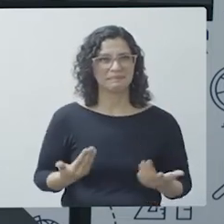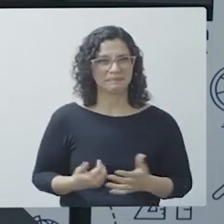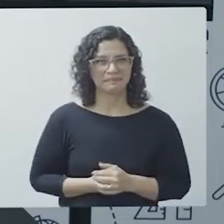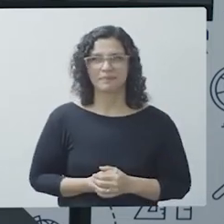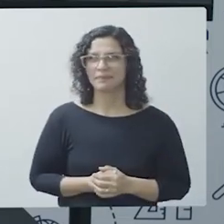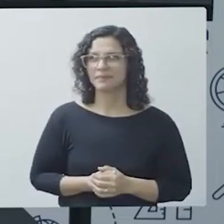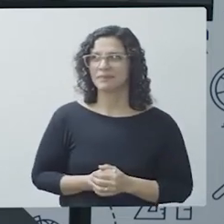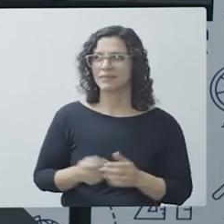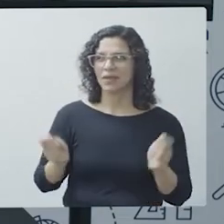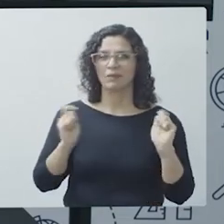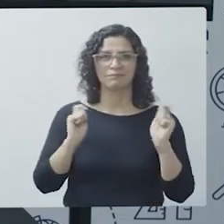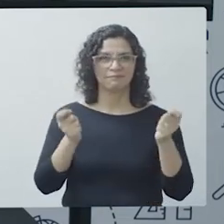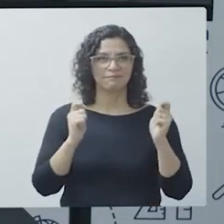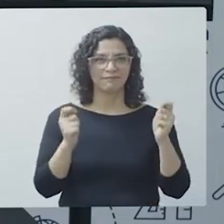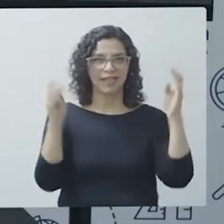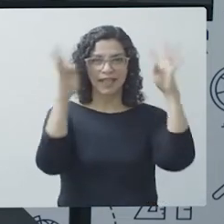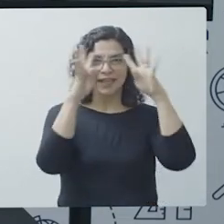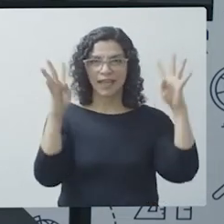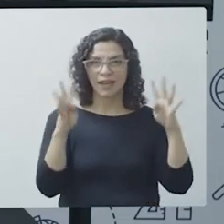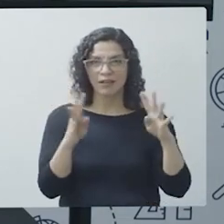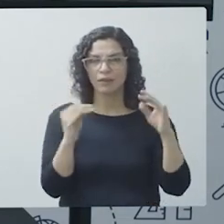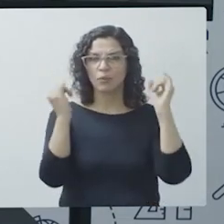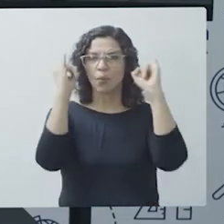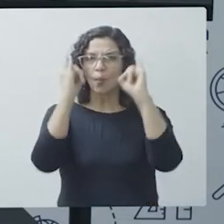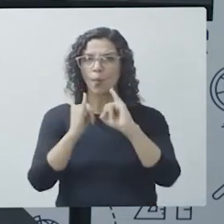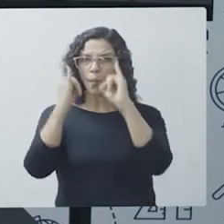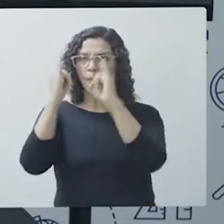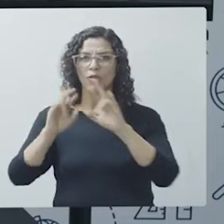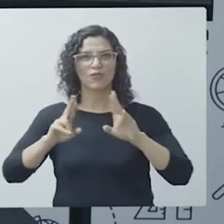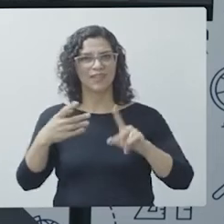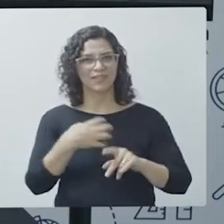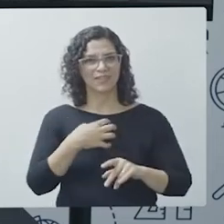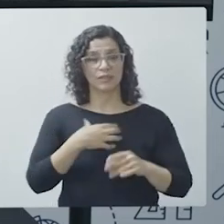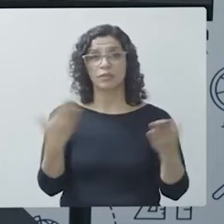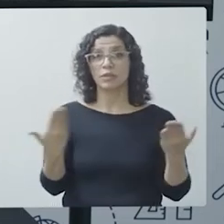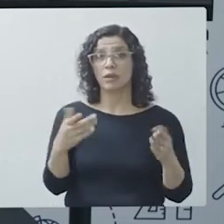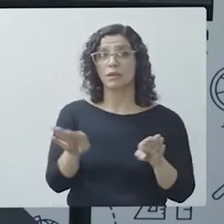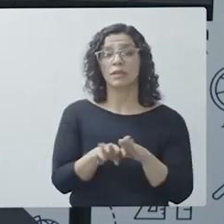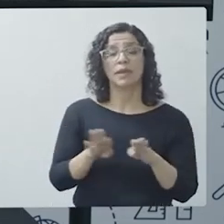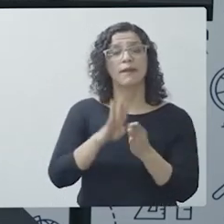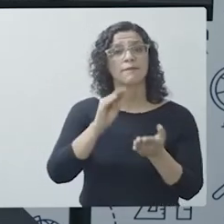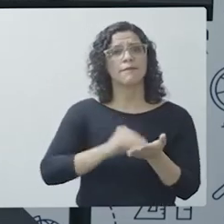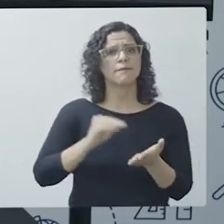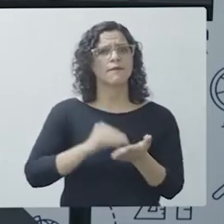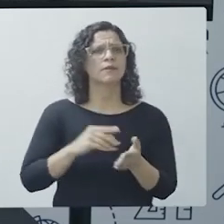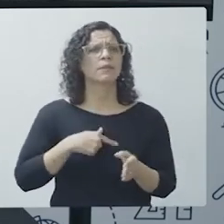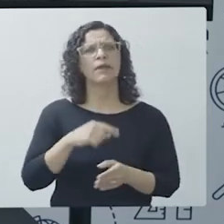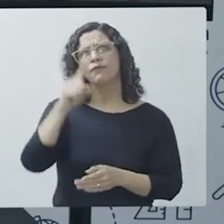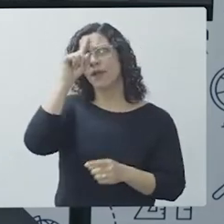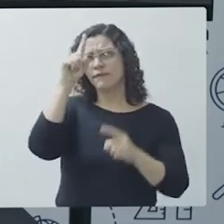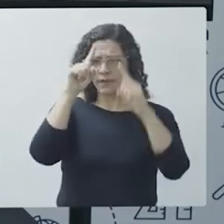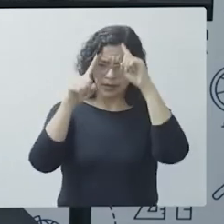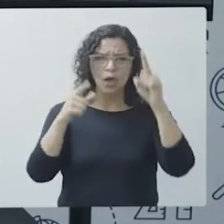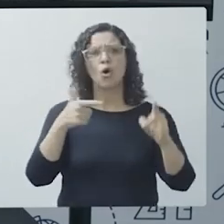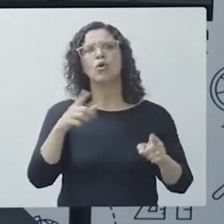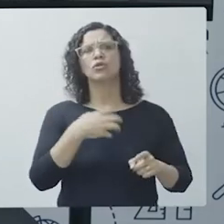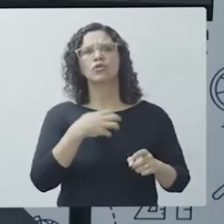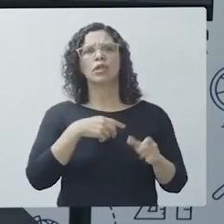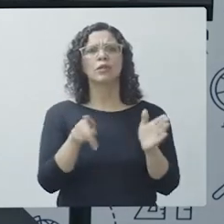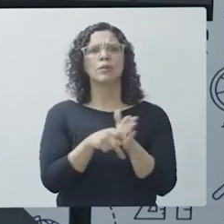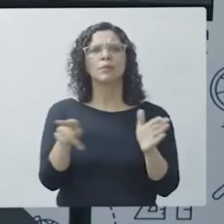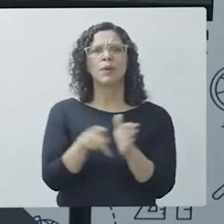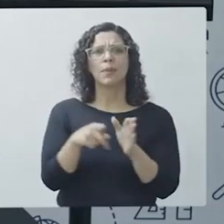ficou! E esse então, mais ondulado, diferente. E aí que eu posso criar